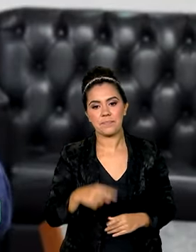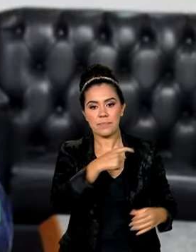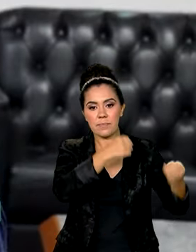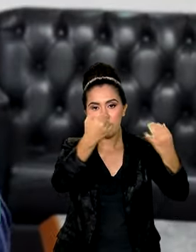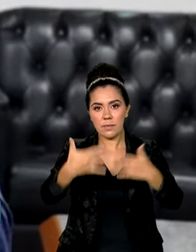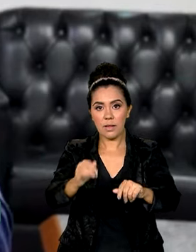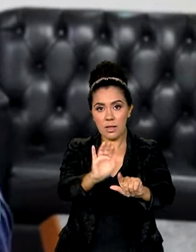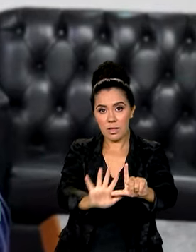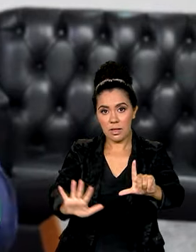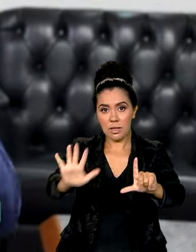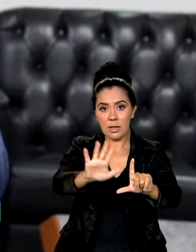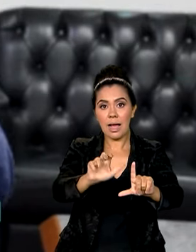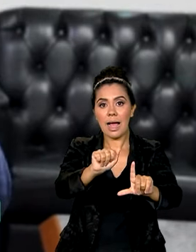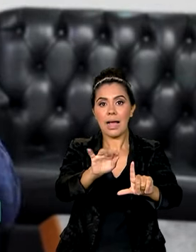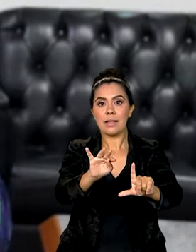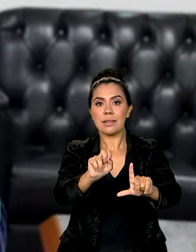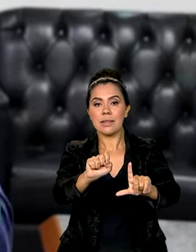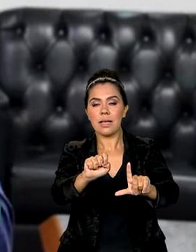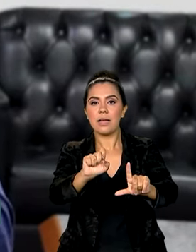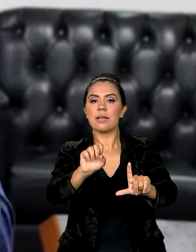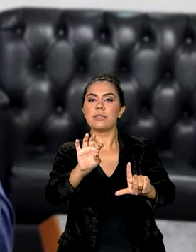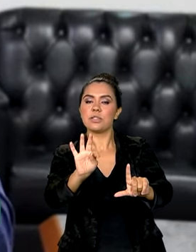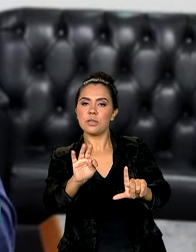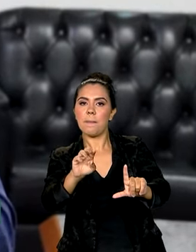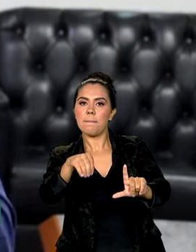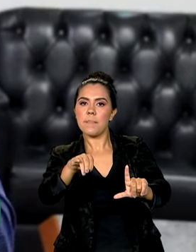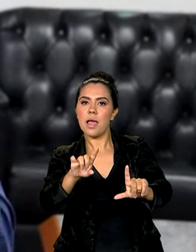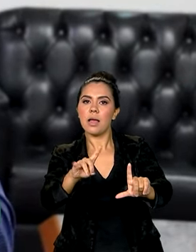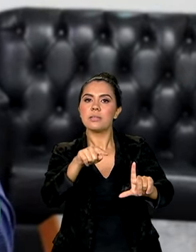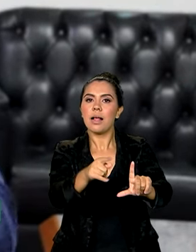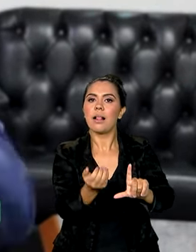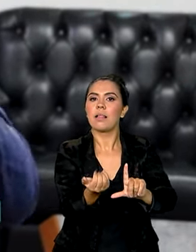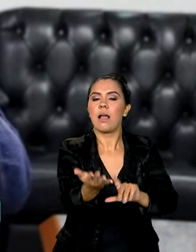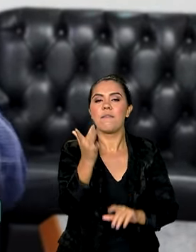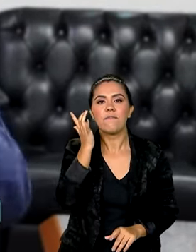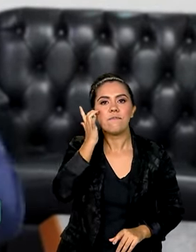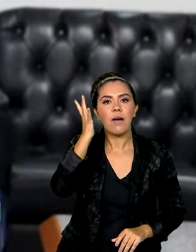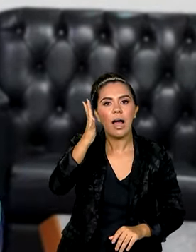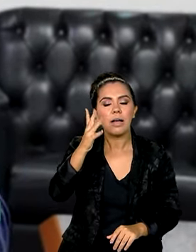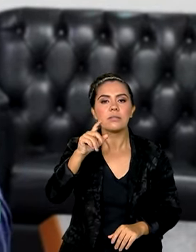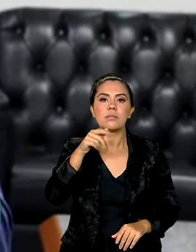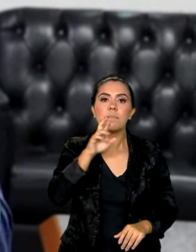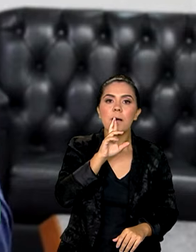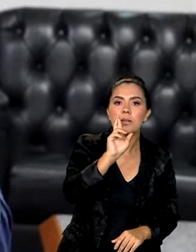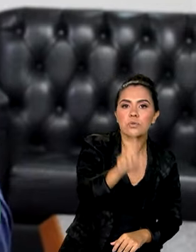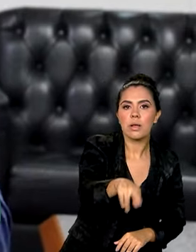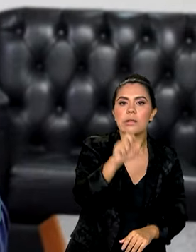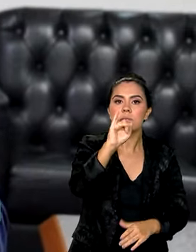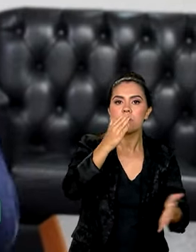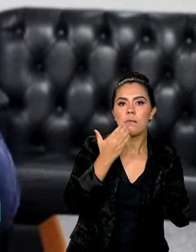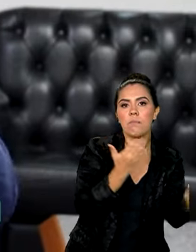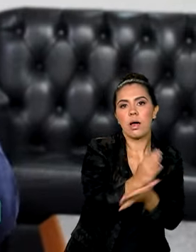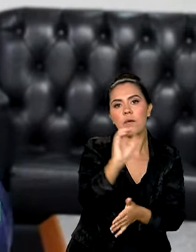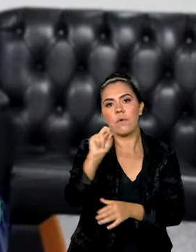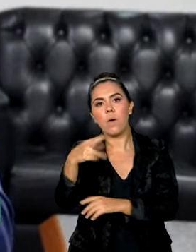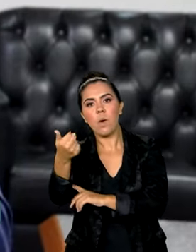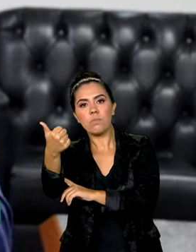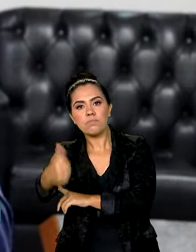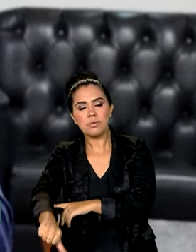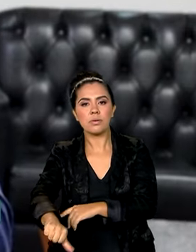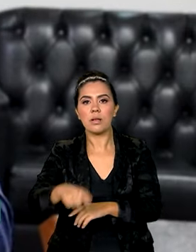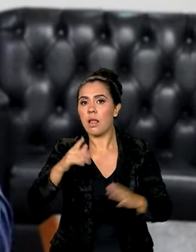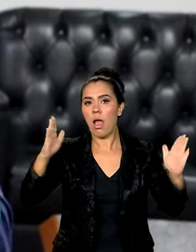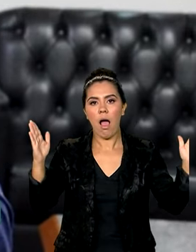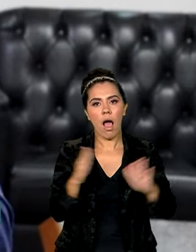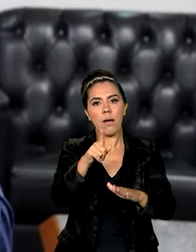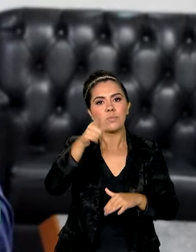não indefere o benefício, ele vai ter a facilidade do benefício ser deferido e vai voltar rapidamente para o seu